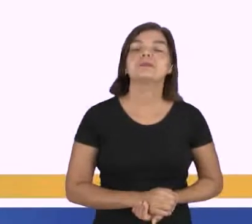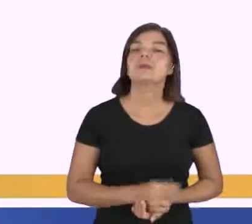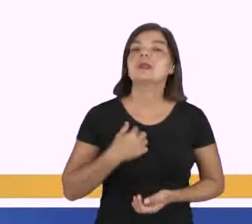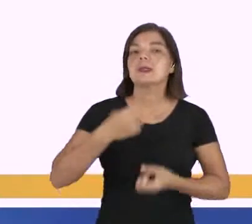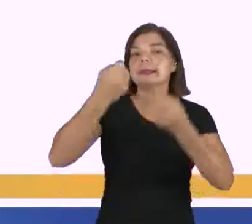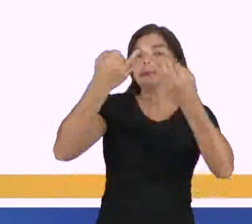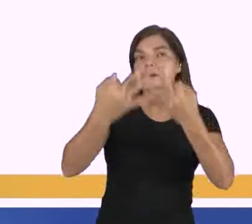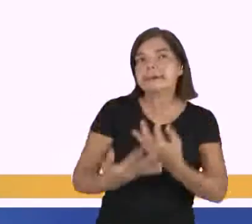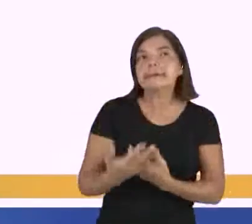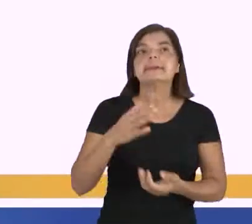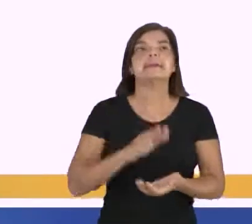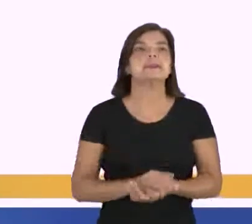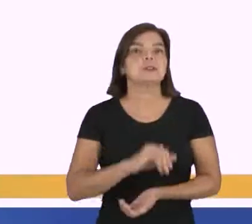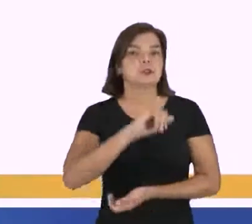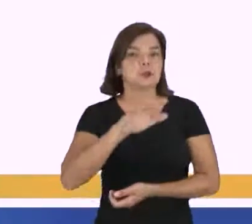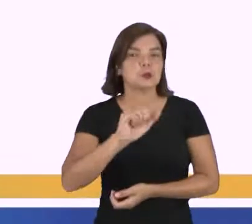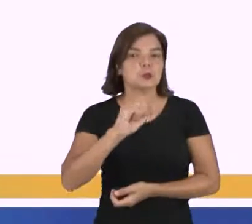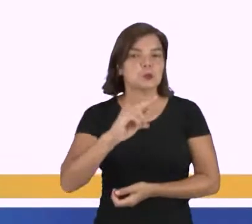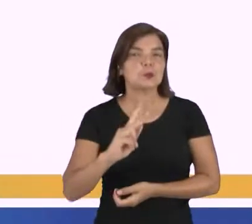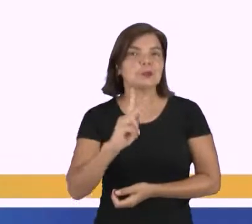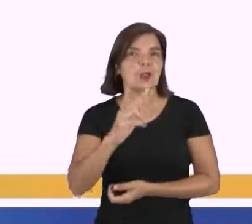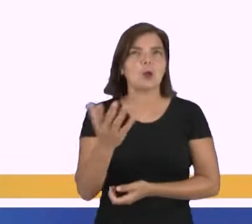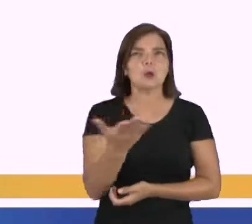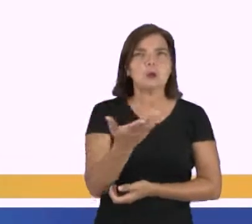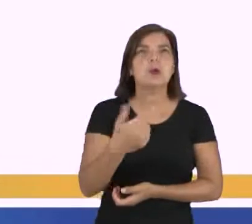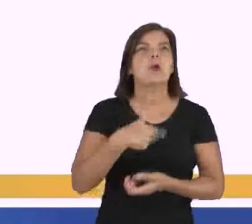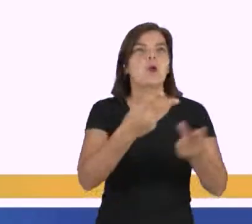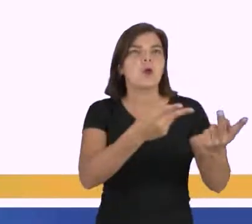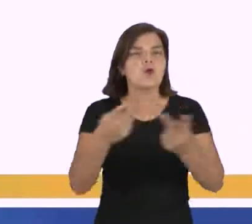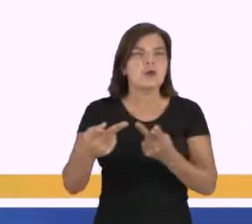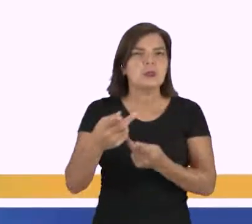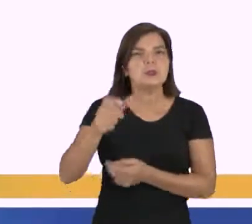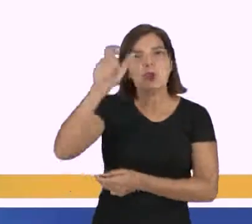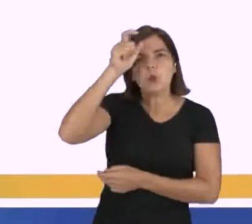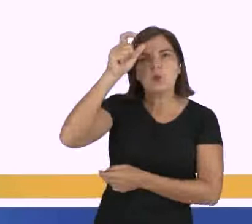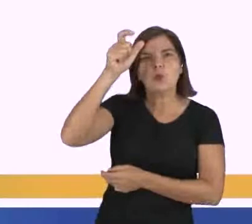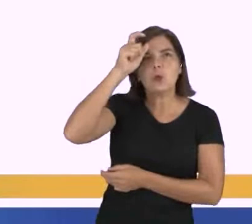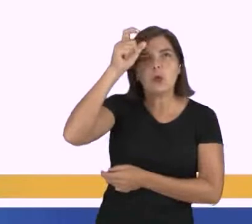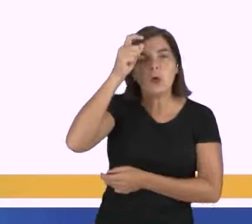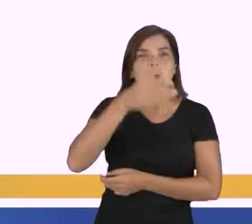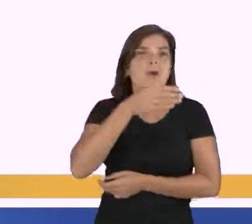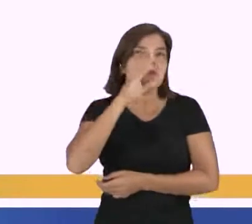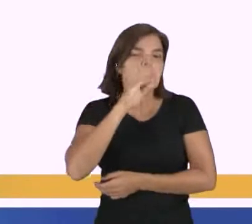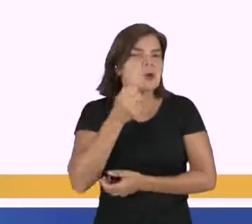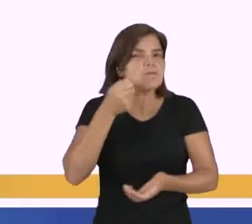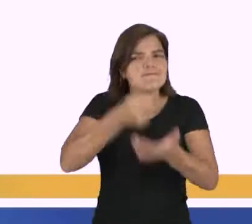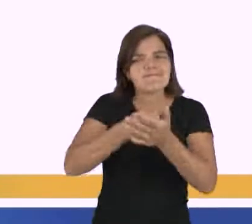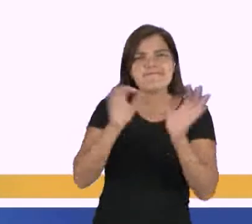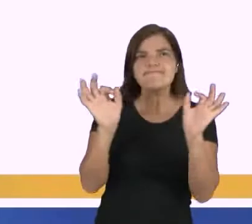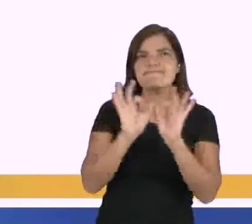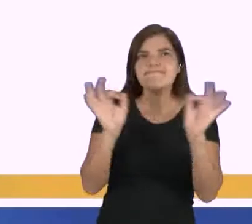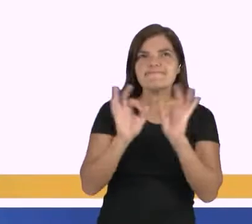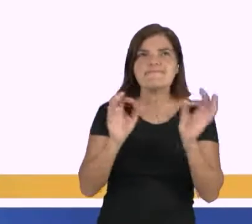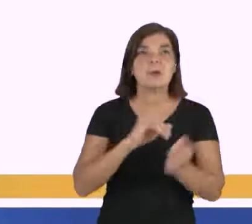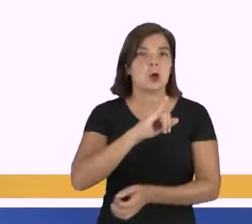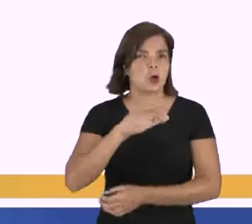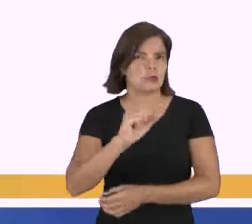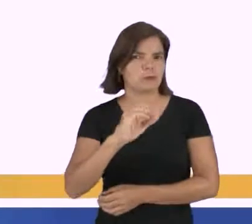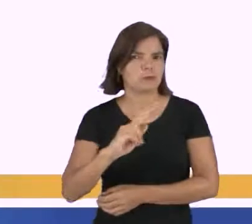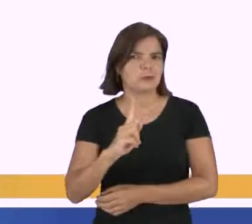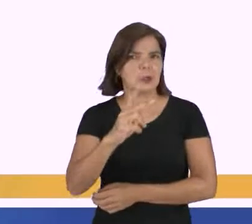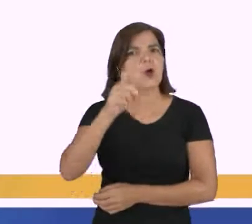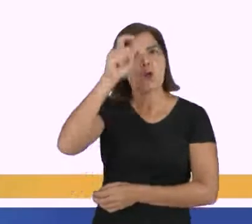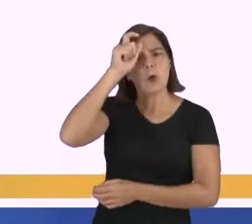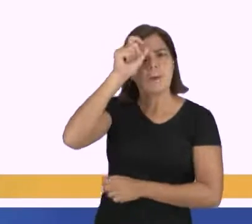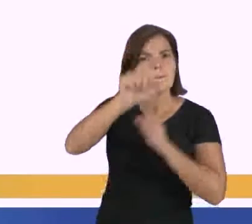lenda irlandesa que Jack, o miserável, convidou o diabo para tomar uma bebida e não queria pagar a conta. Jack, então, pediu para que